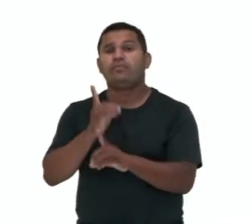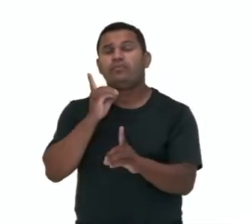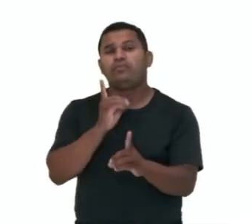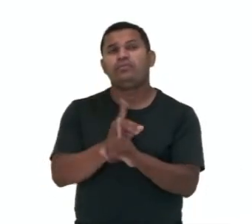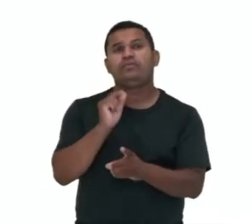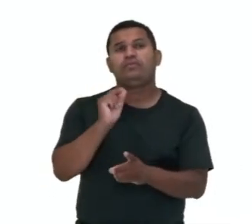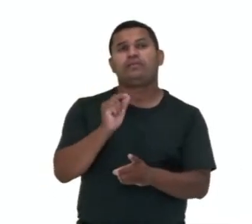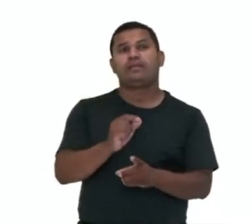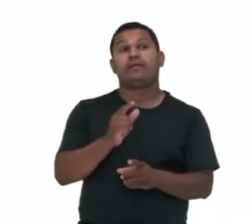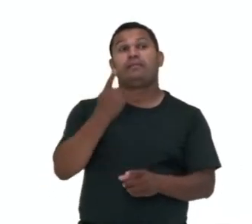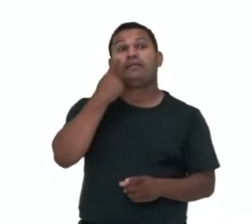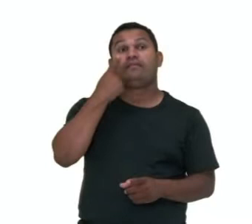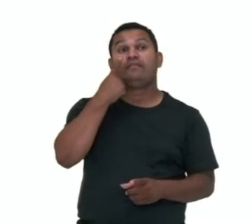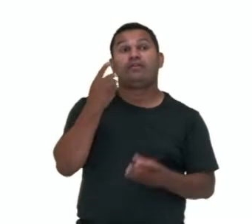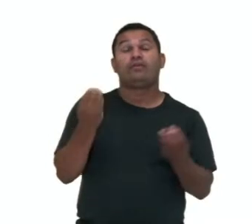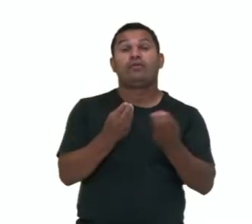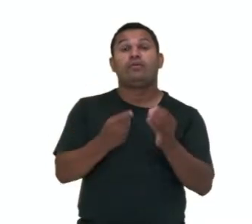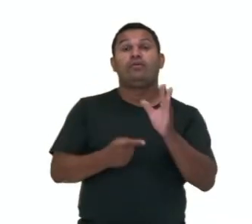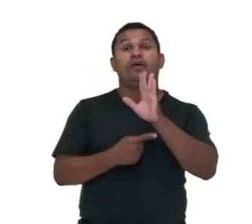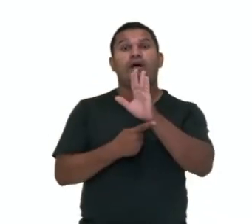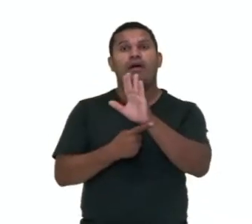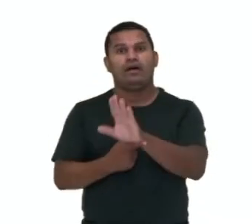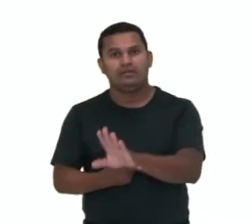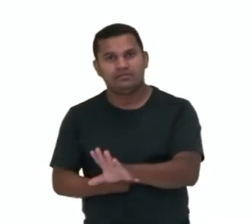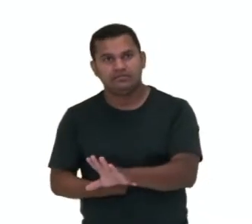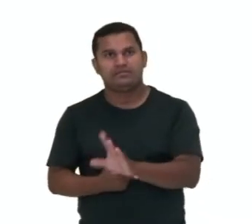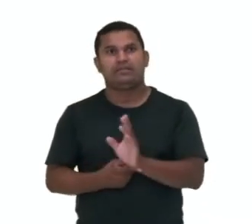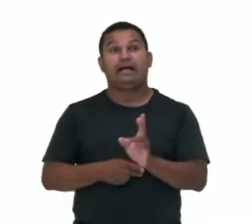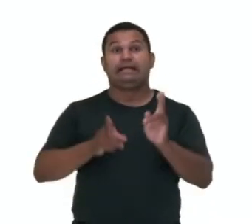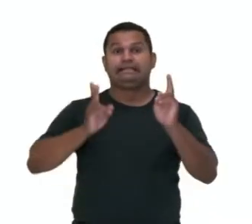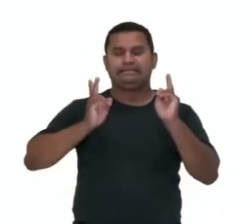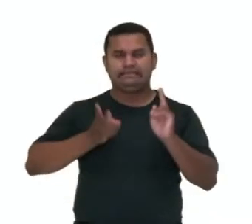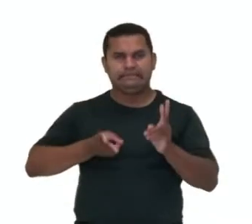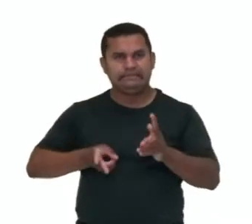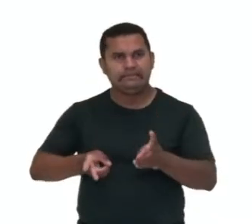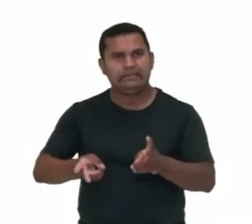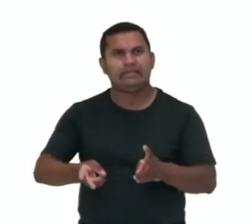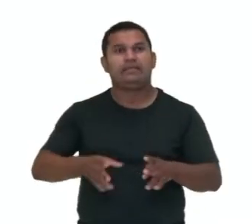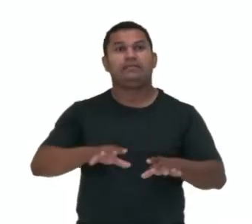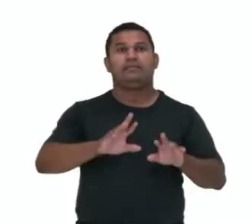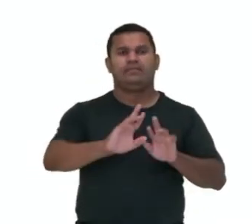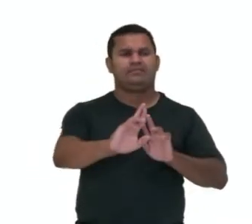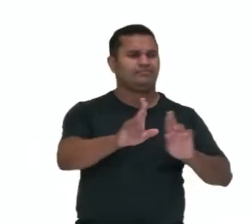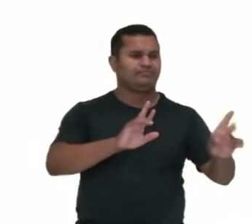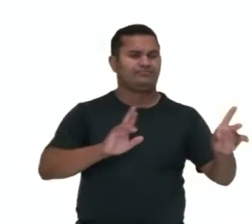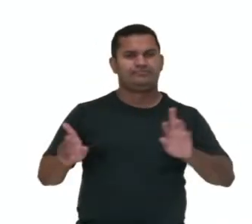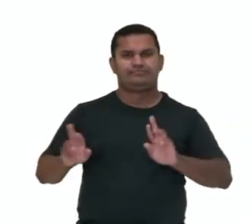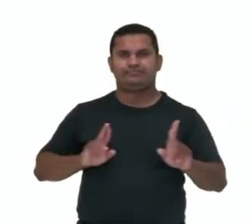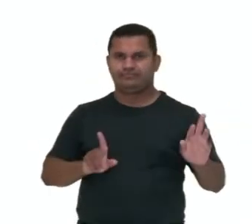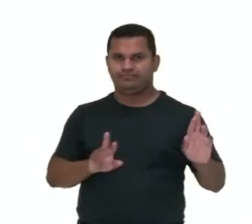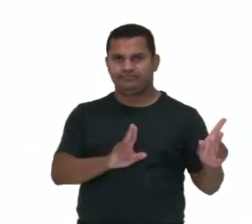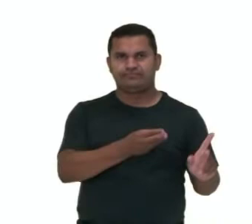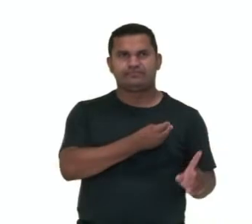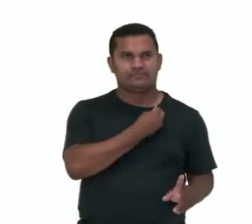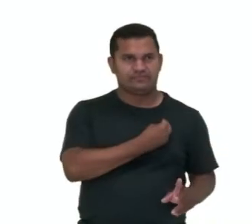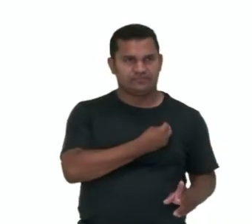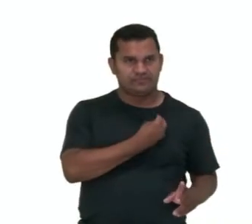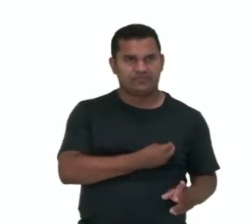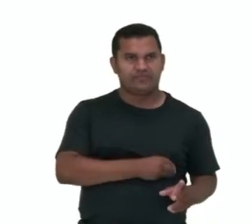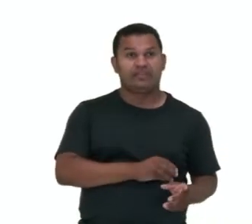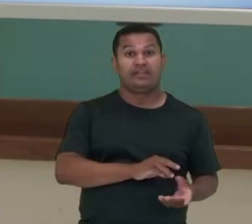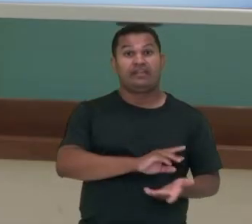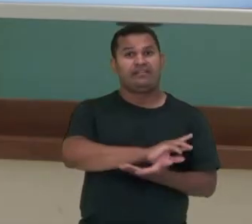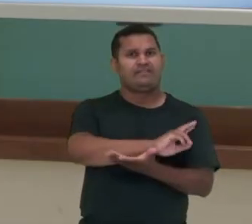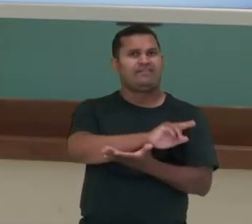soluções para conciliar a conservação da diversidade biológica com o desenvolvimento humano. Então não